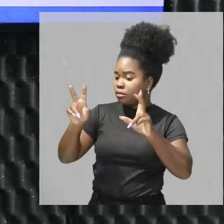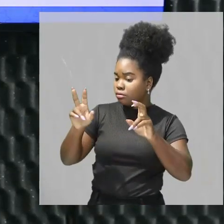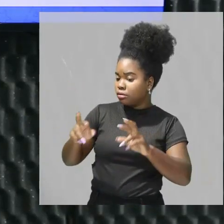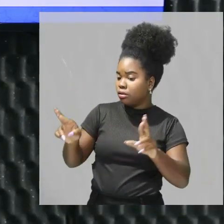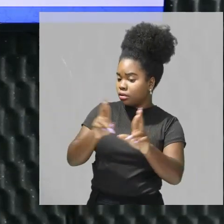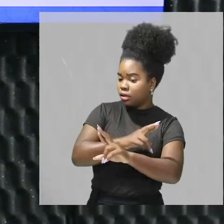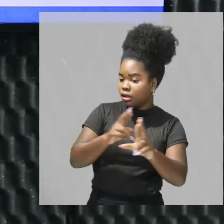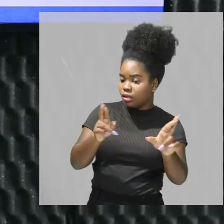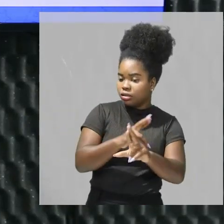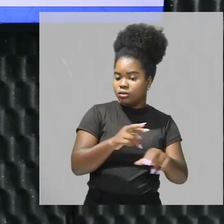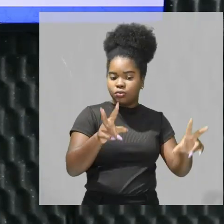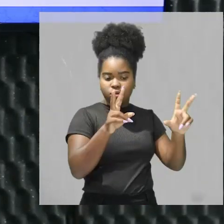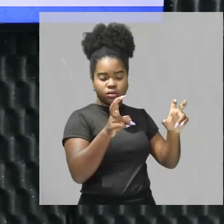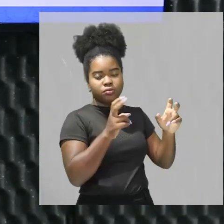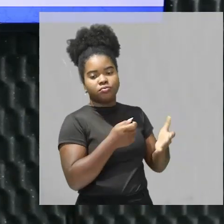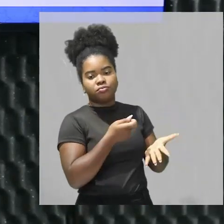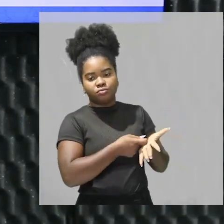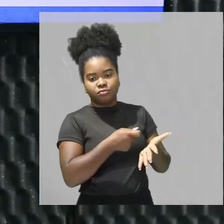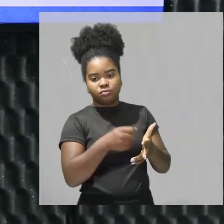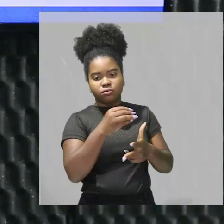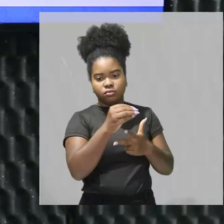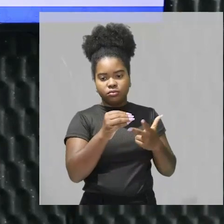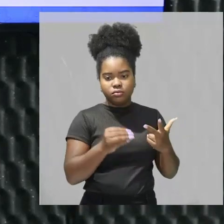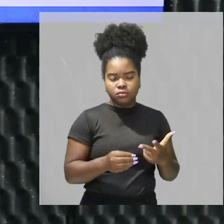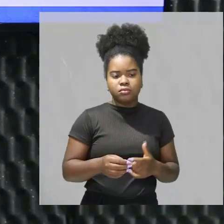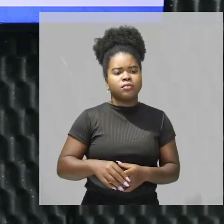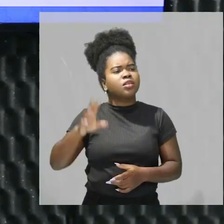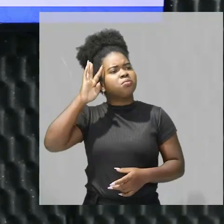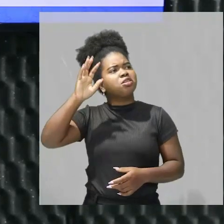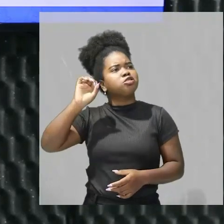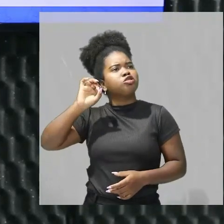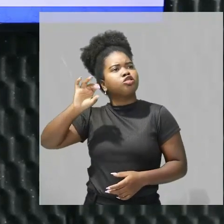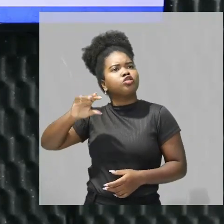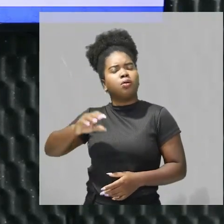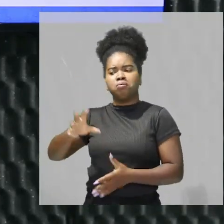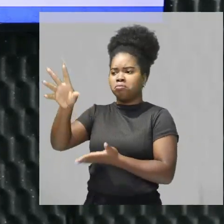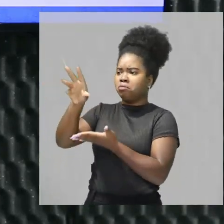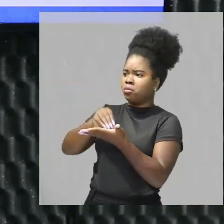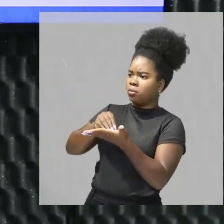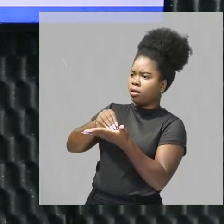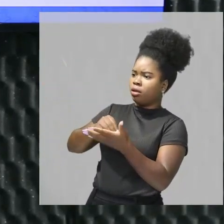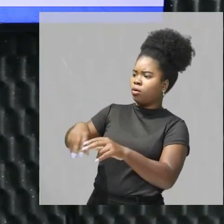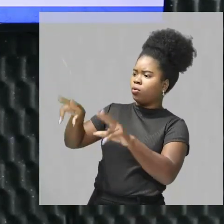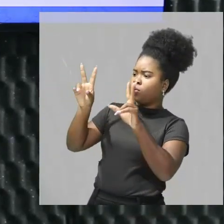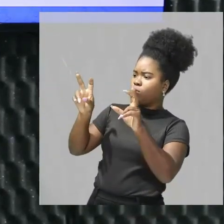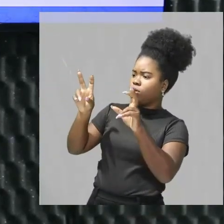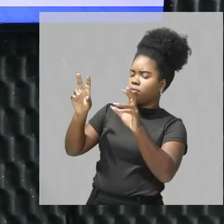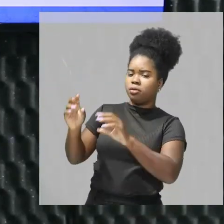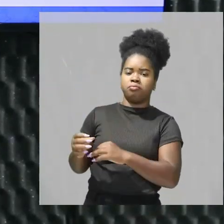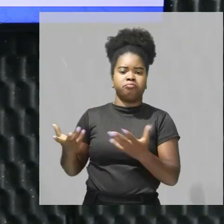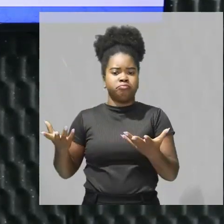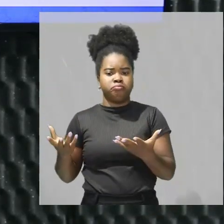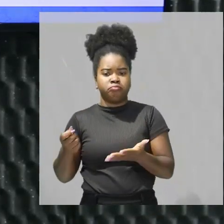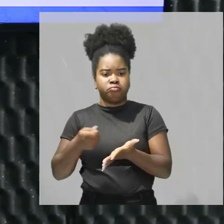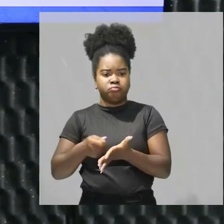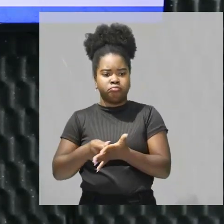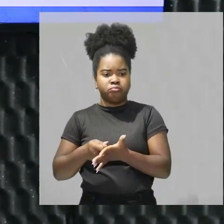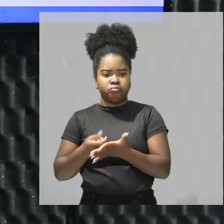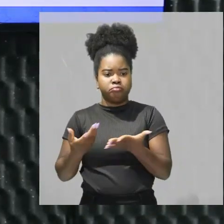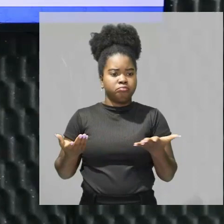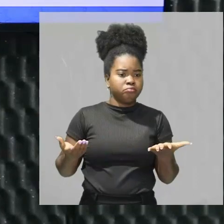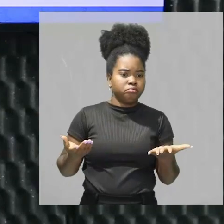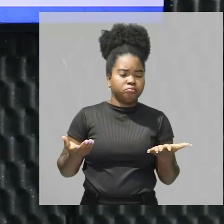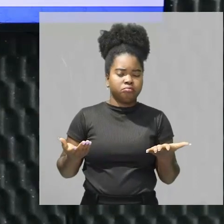está abordando ao longo do texto. Imagine apenas copiar o tema para o seu título. Título e tema